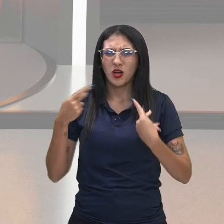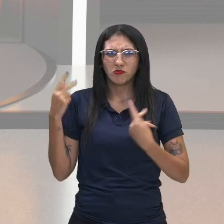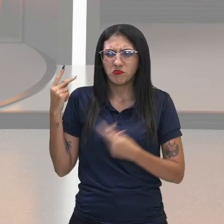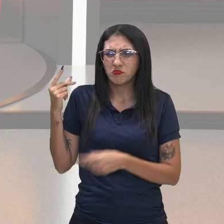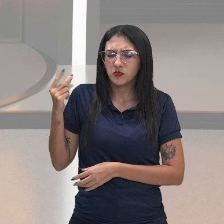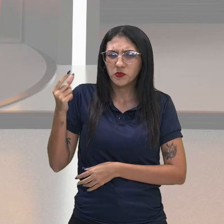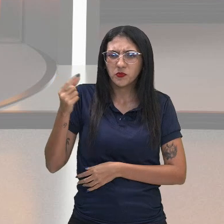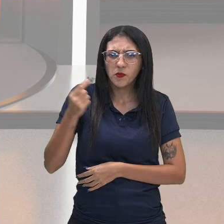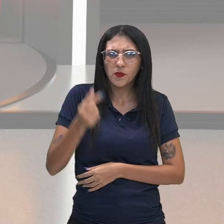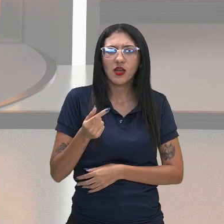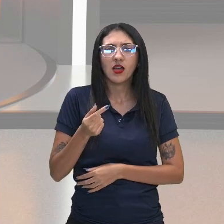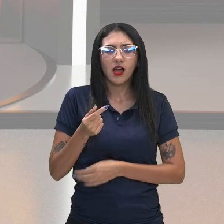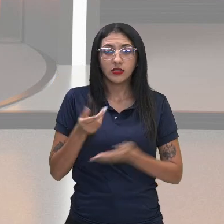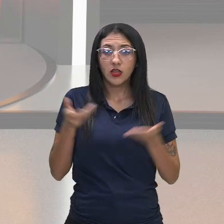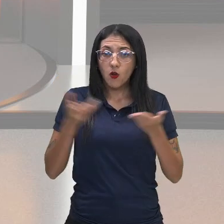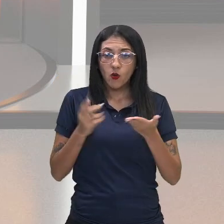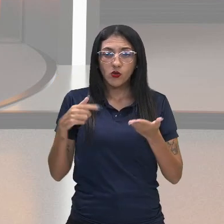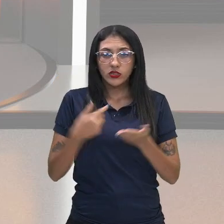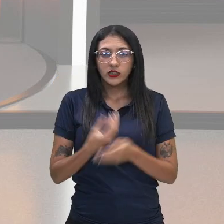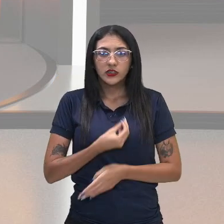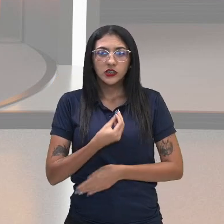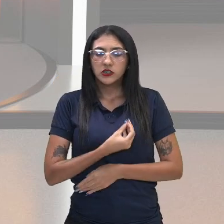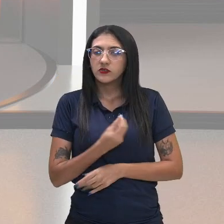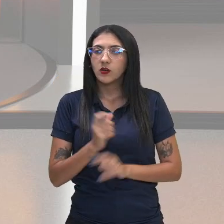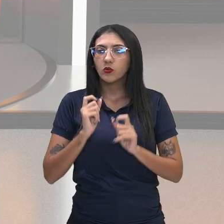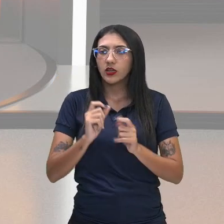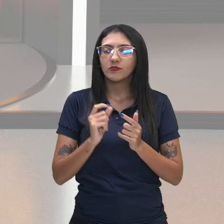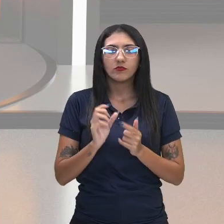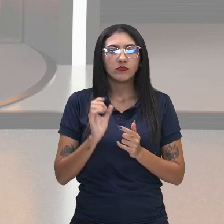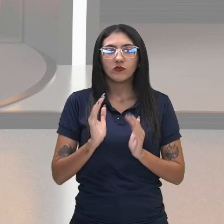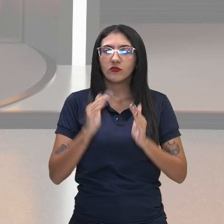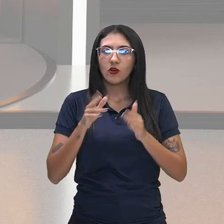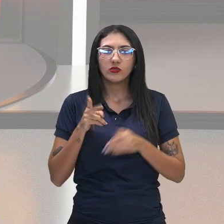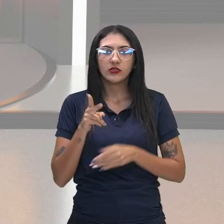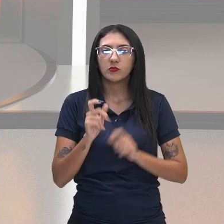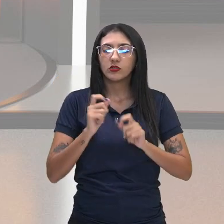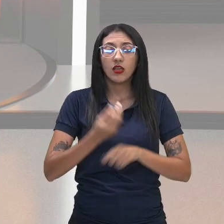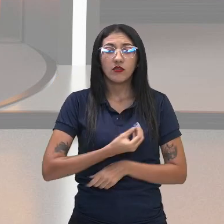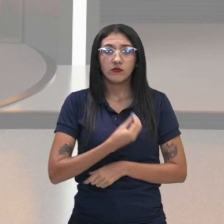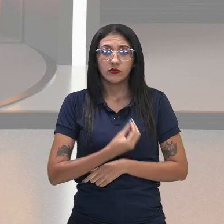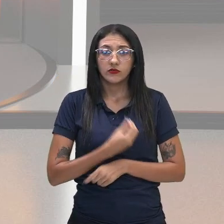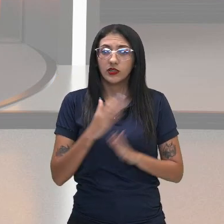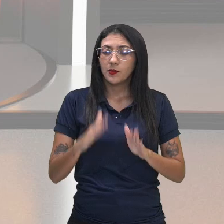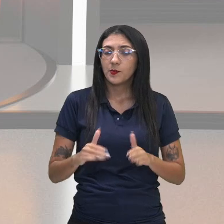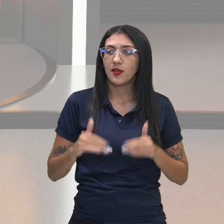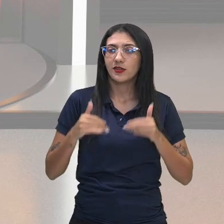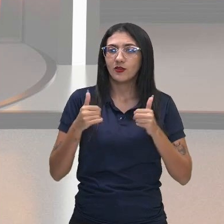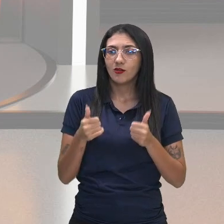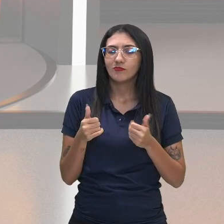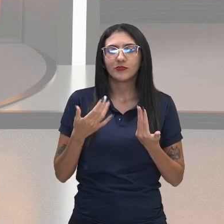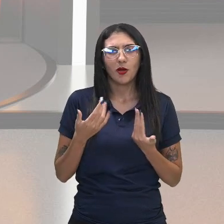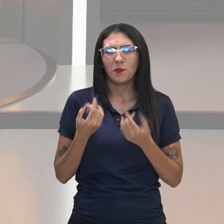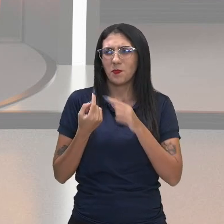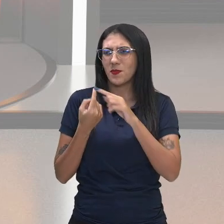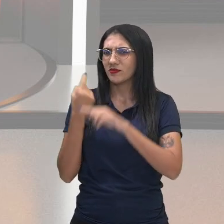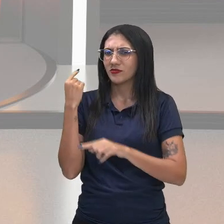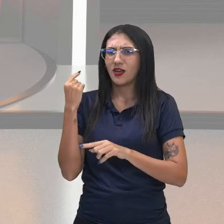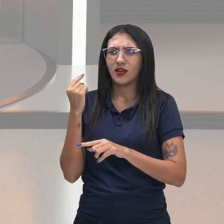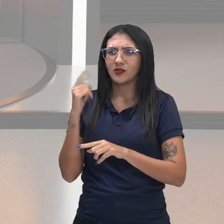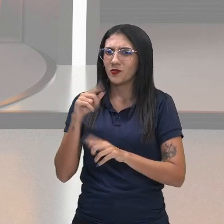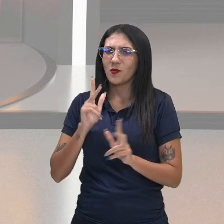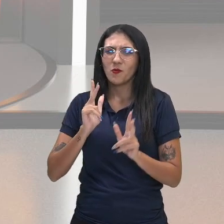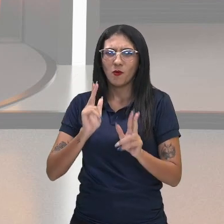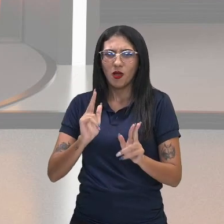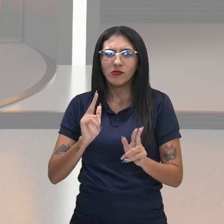que ele está inserido, é buscar formas de viver cada vez melhor, não é? Então, naquele momento também não era diferente. Então,